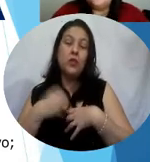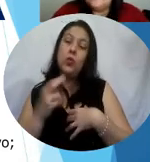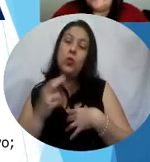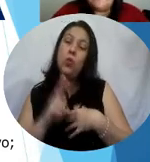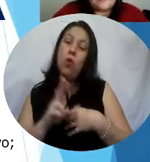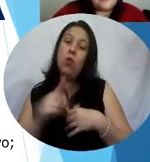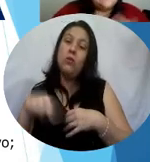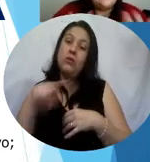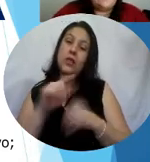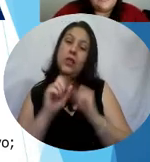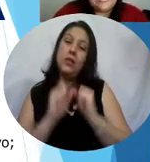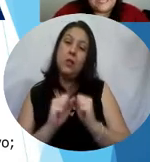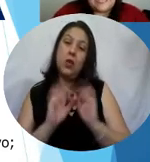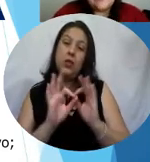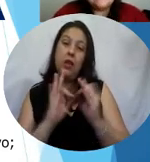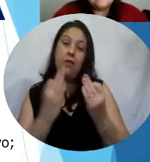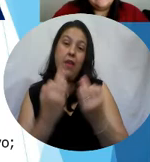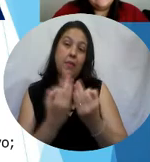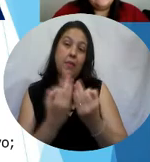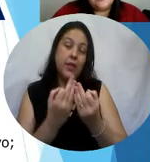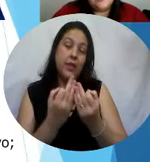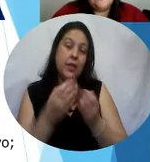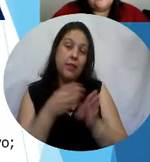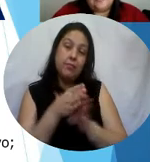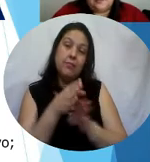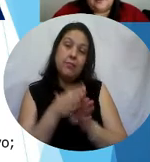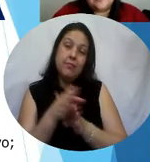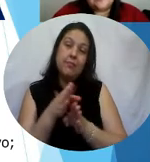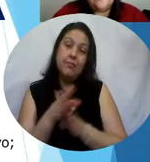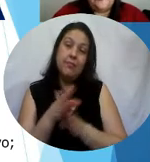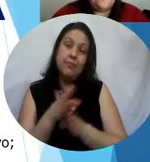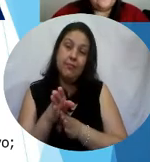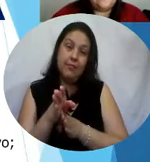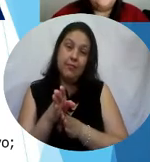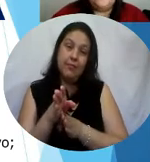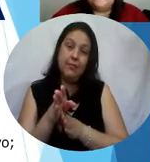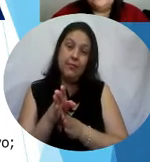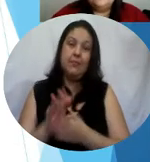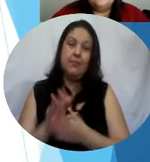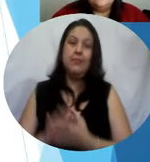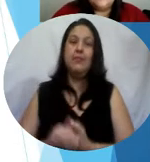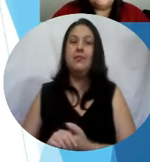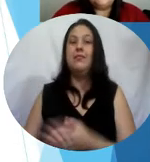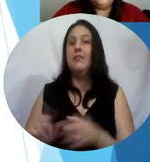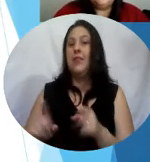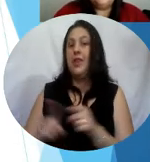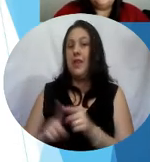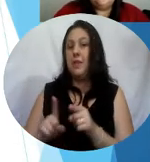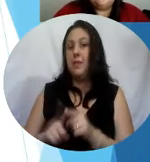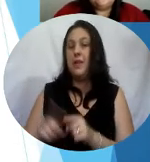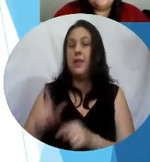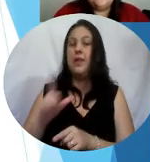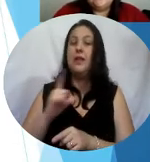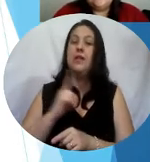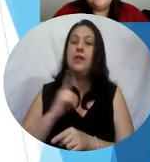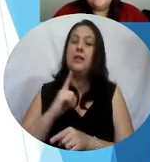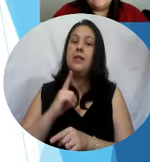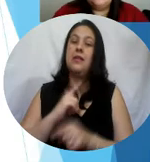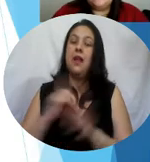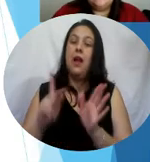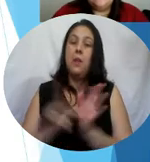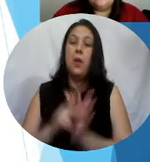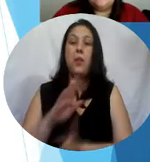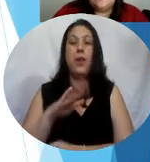mesmo para orientar pais, familiares que chegam até nós. Né? Deixei também alguns sinais de